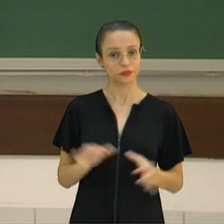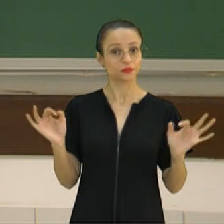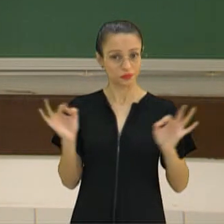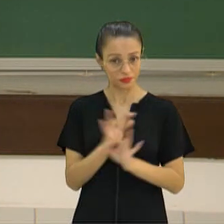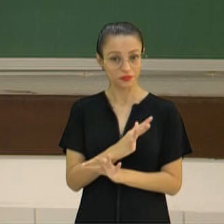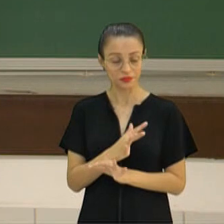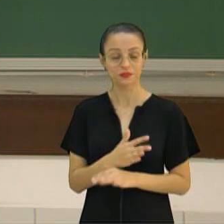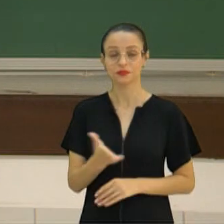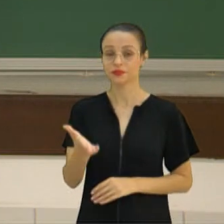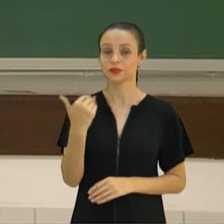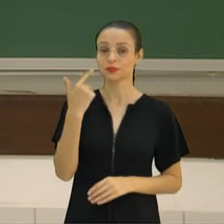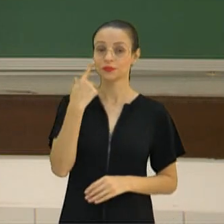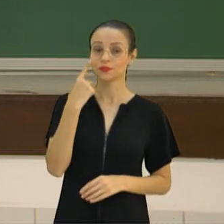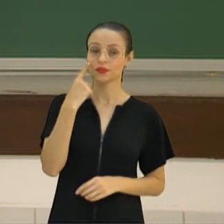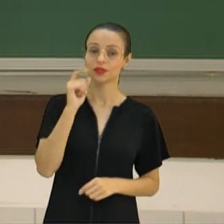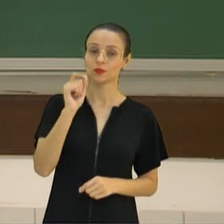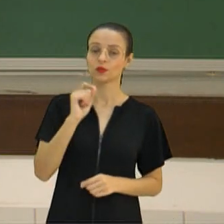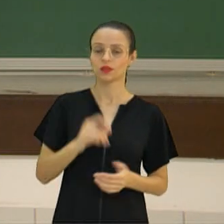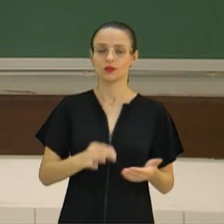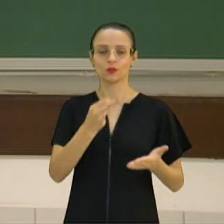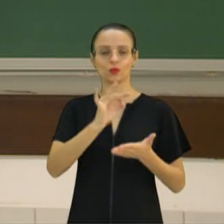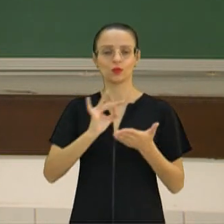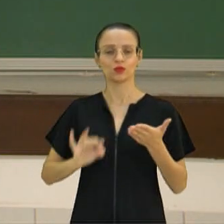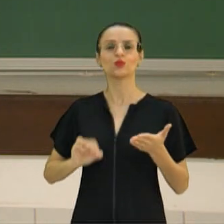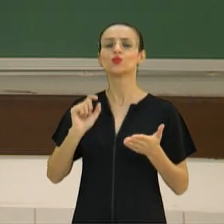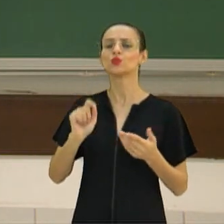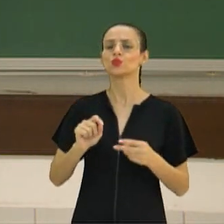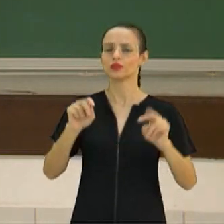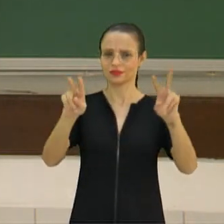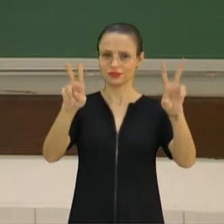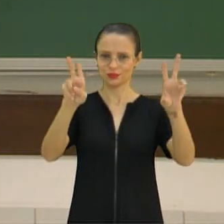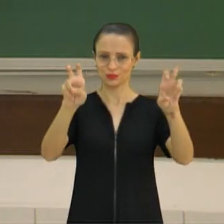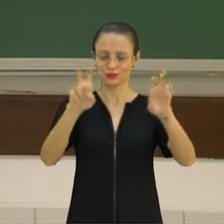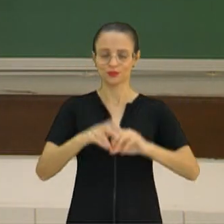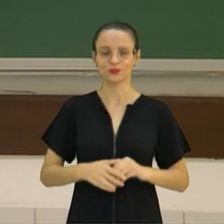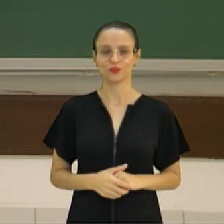Terminou? Vamos lá então conferir qual é esse assunto, né?